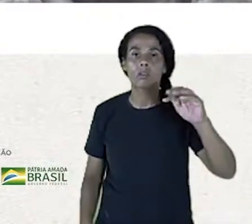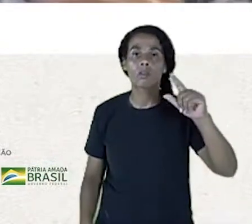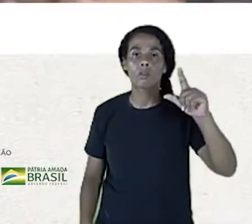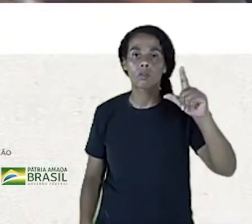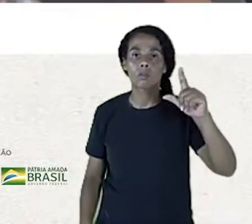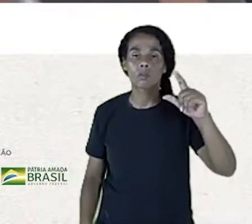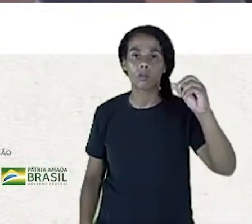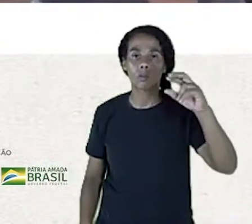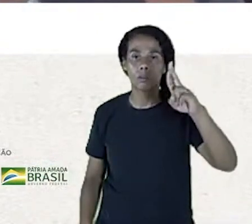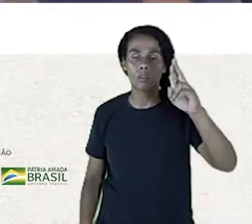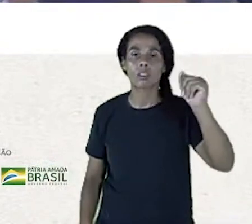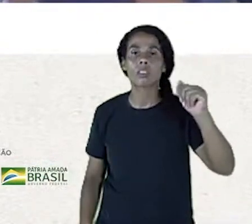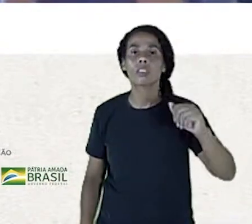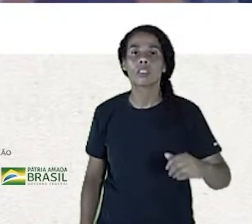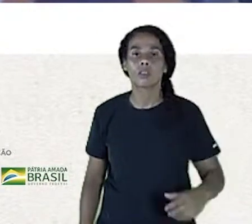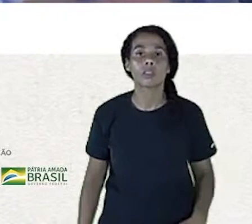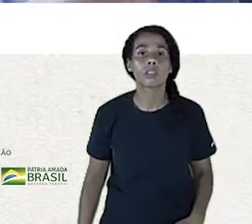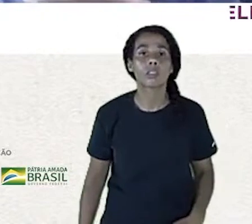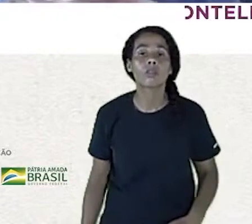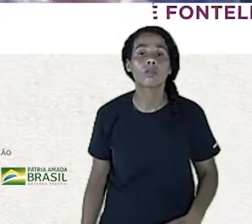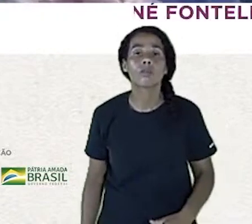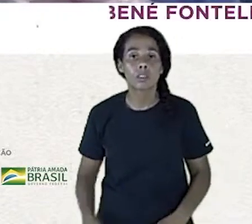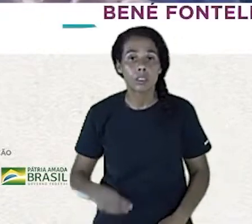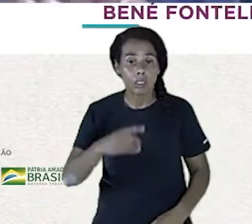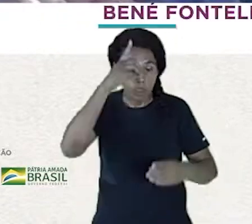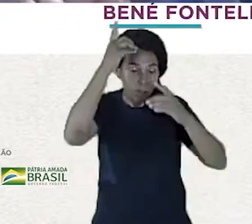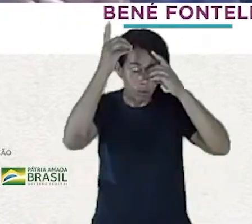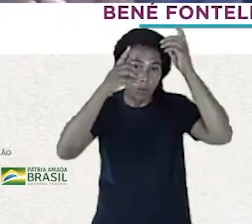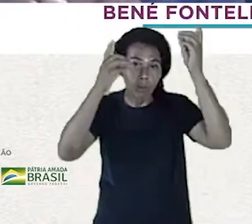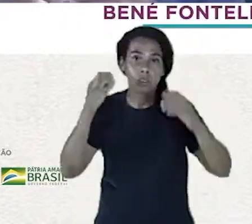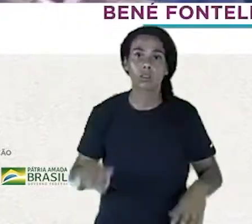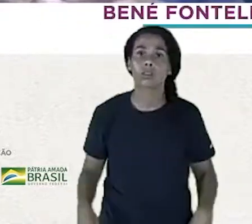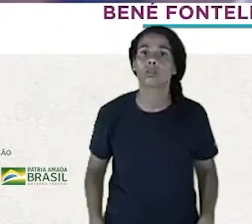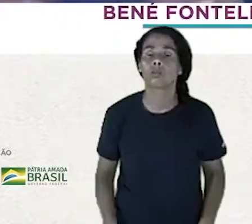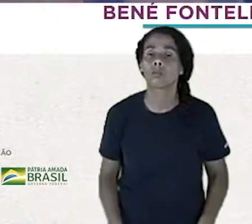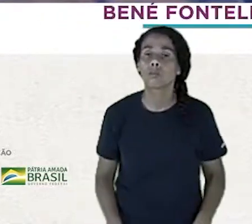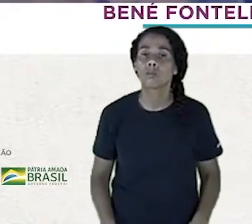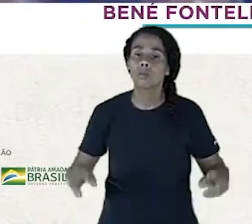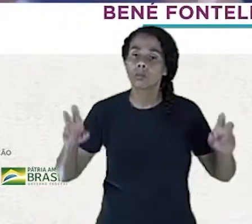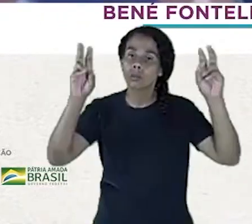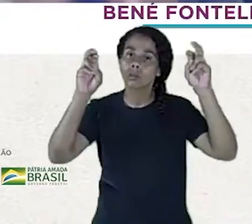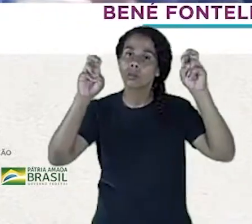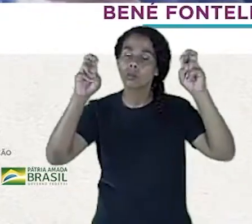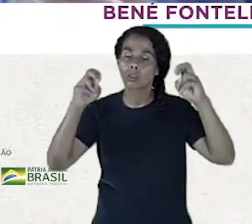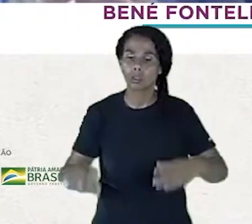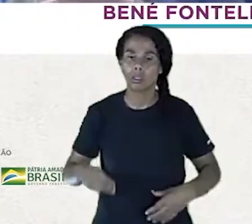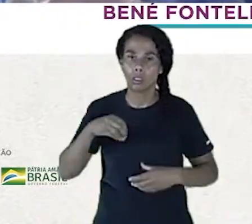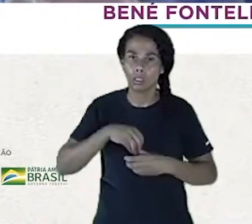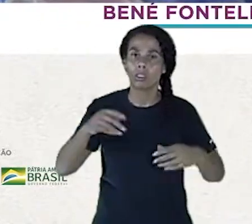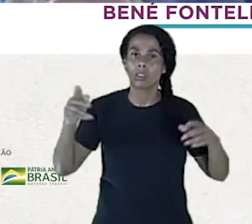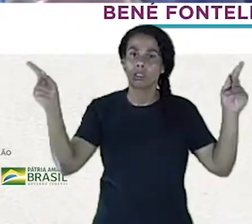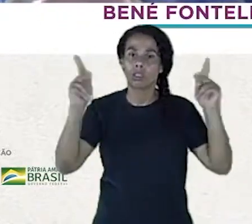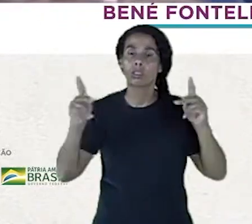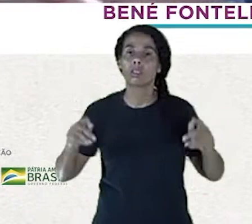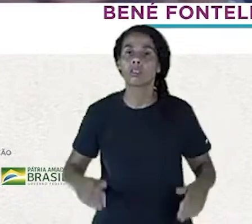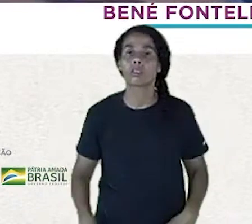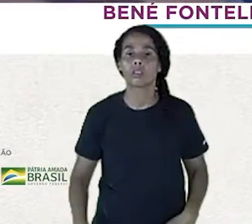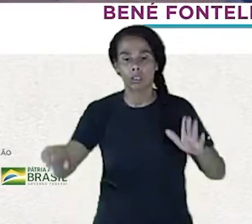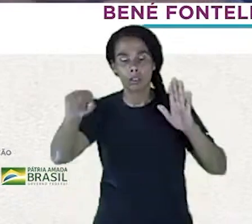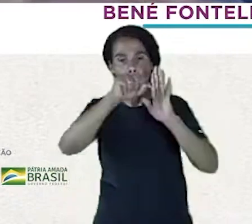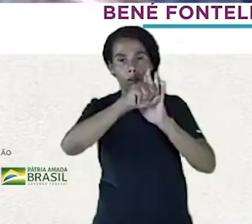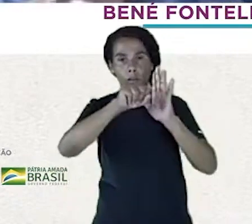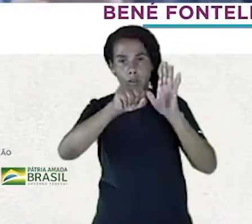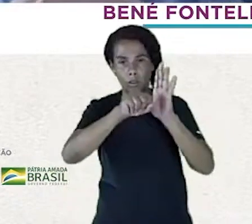Então, eu acho que tem pessoas muito importantes no século XX, né? Como ele, como Yogananda e tantos